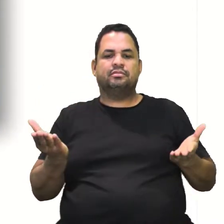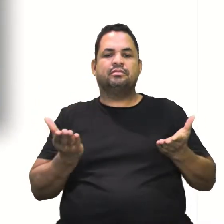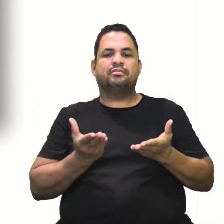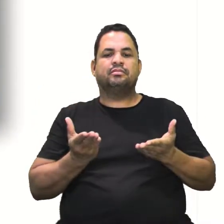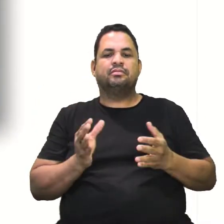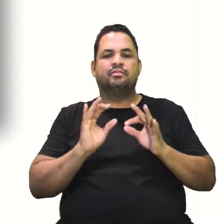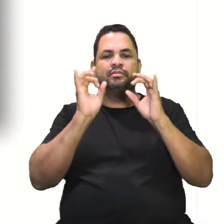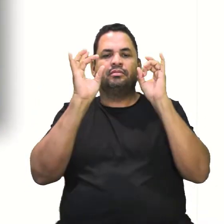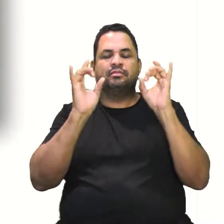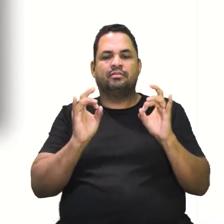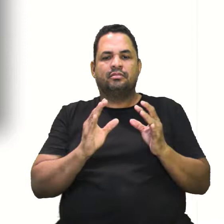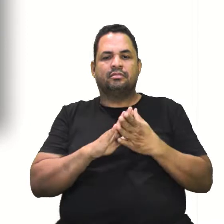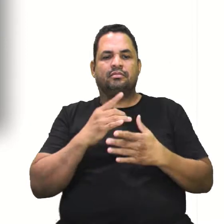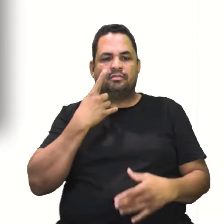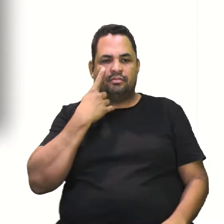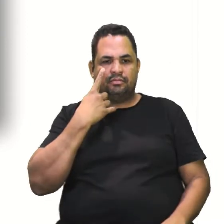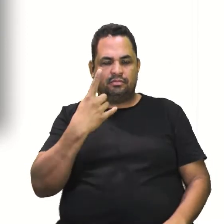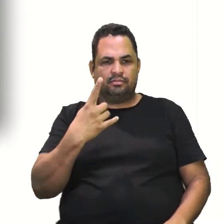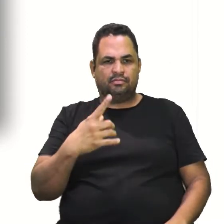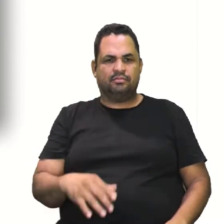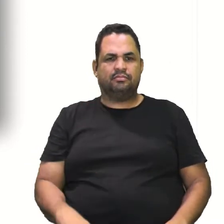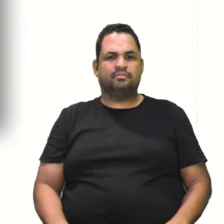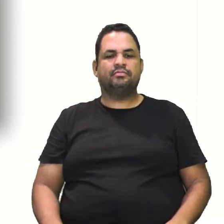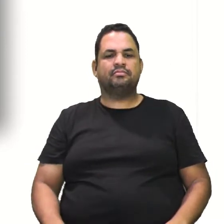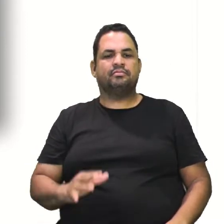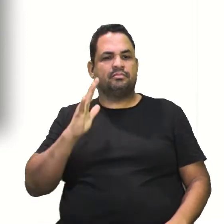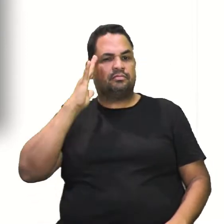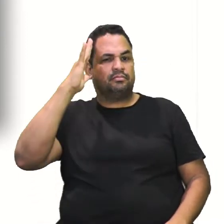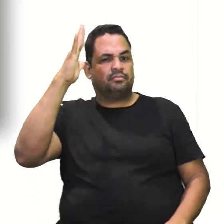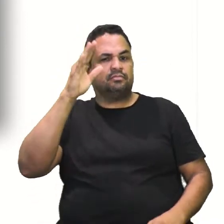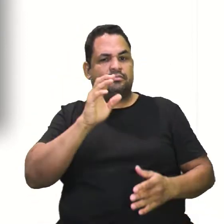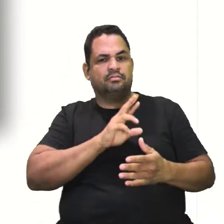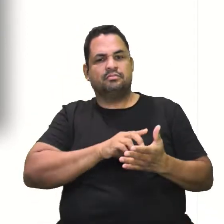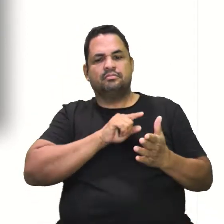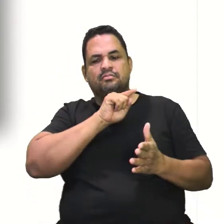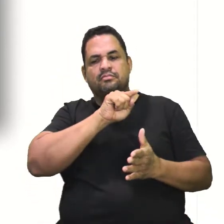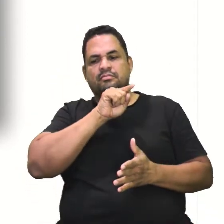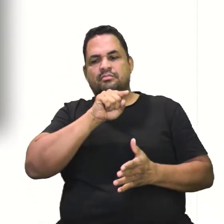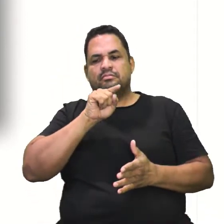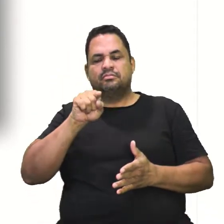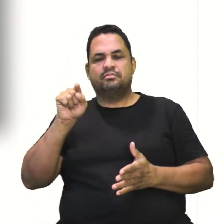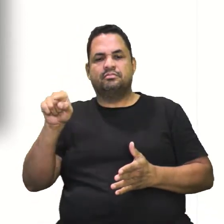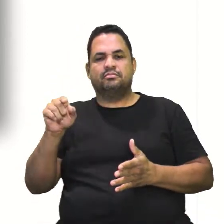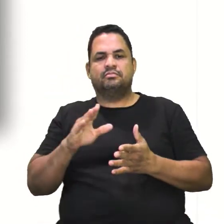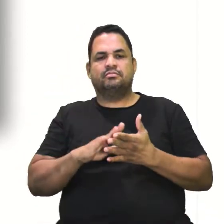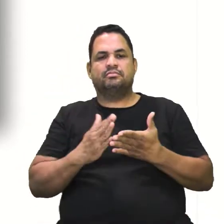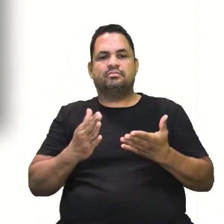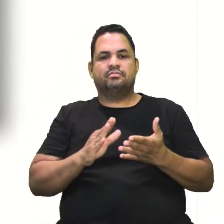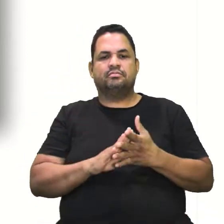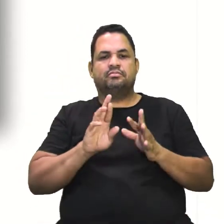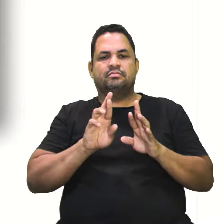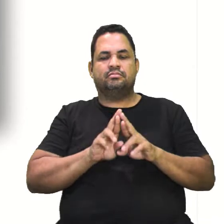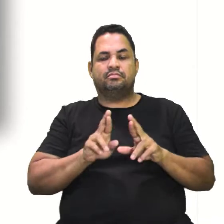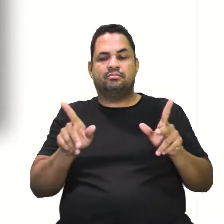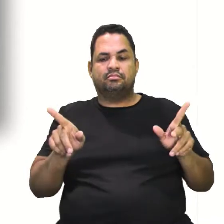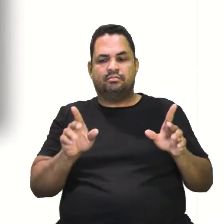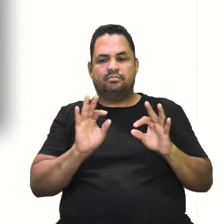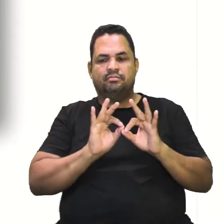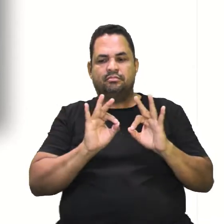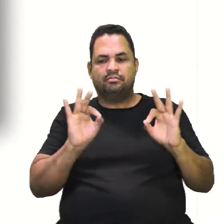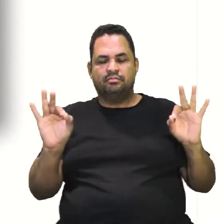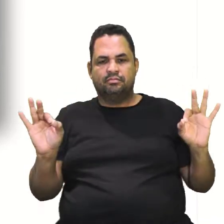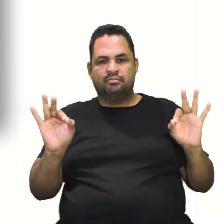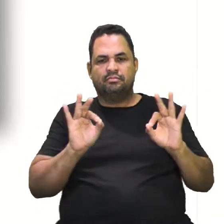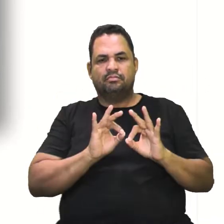agora com um detalhe, olha só. Imagine uma série de pontos tais que a